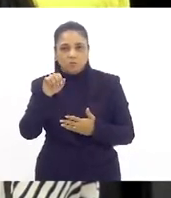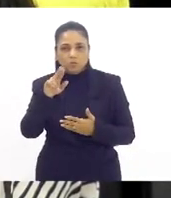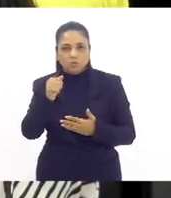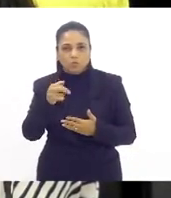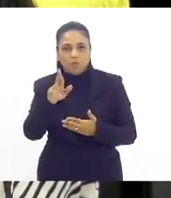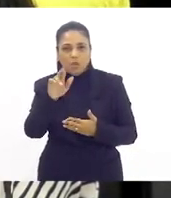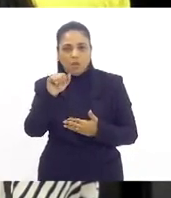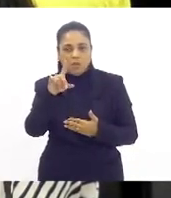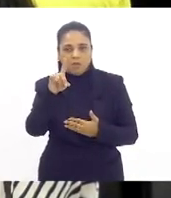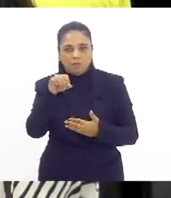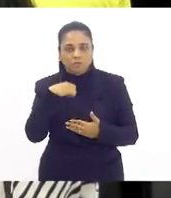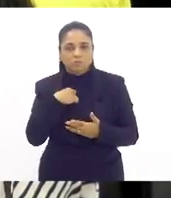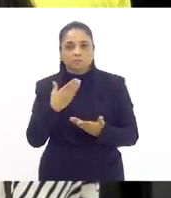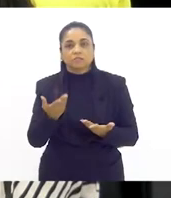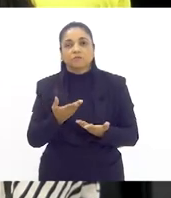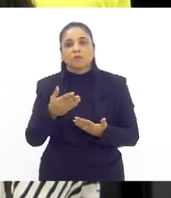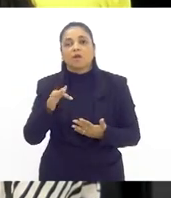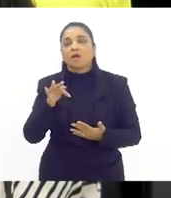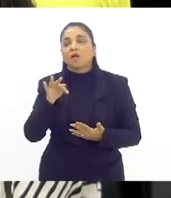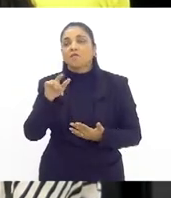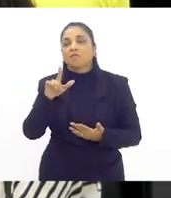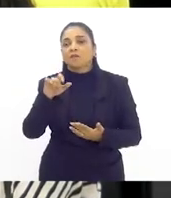Flávia Souza